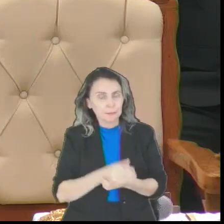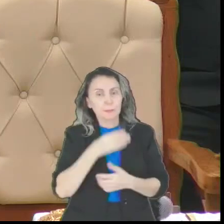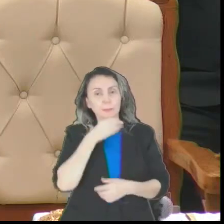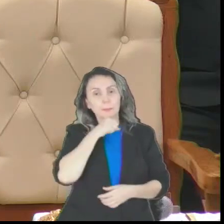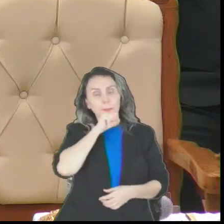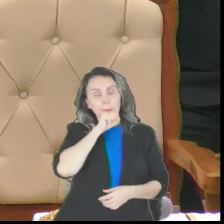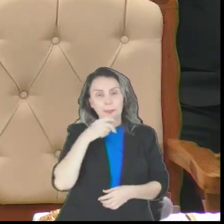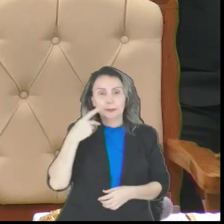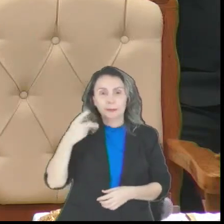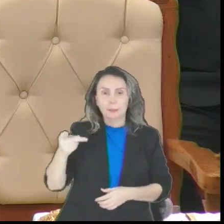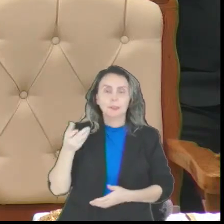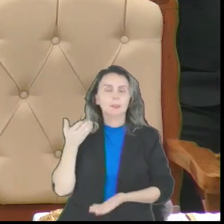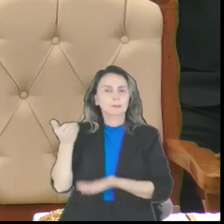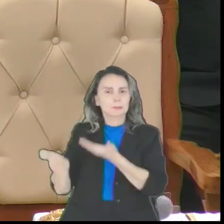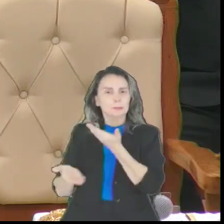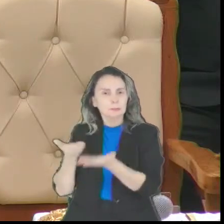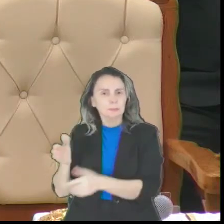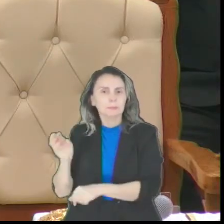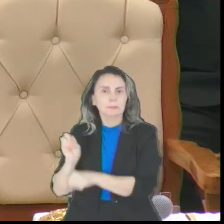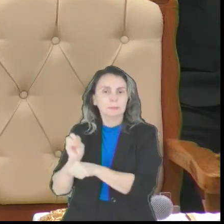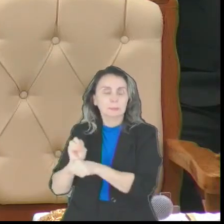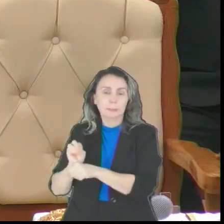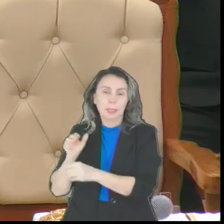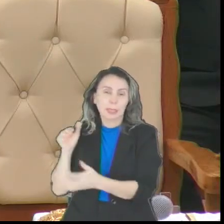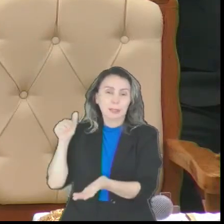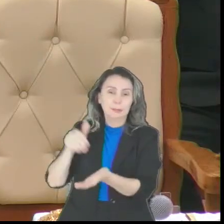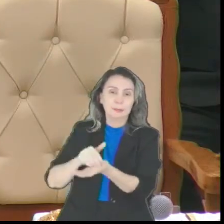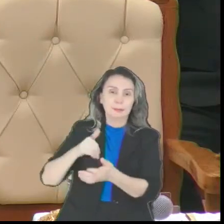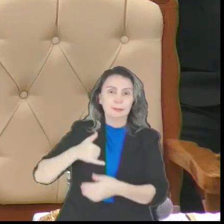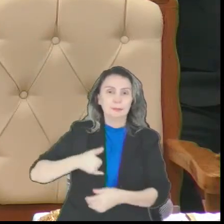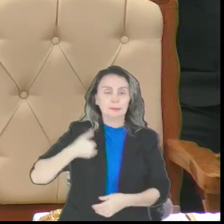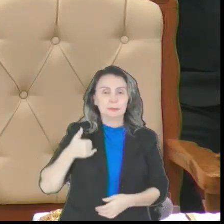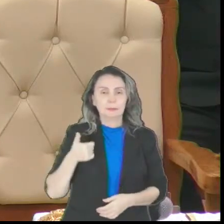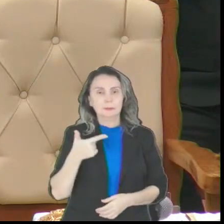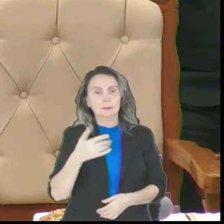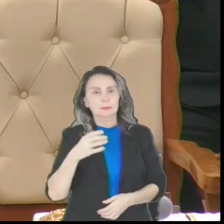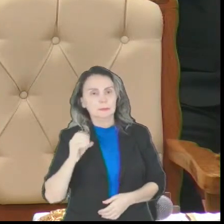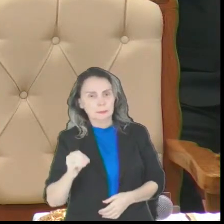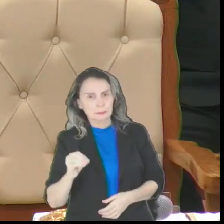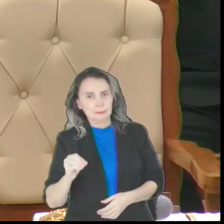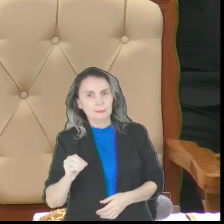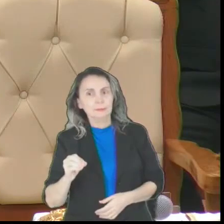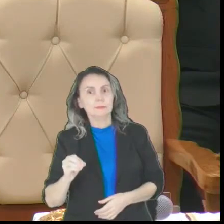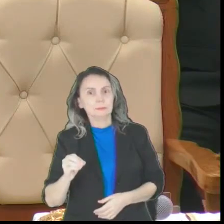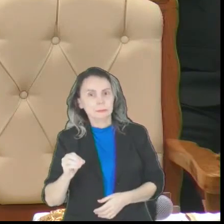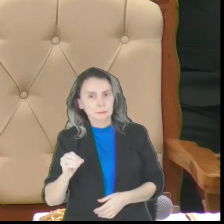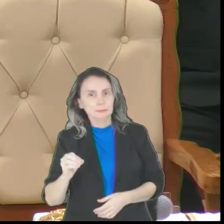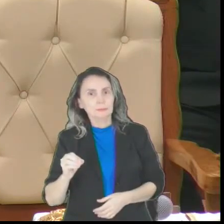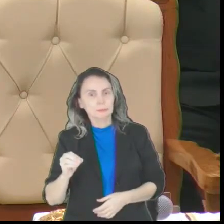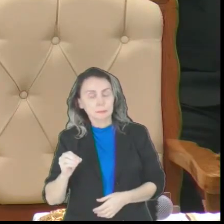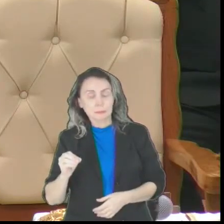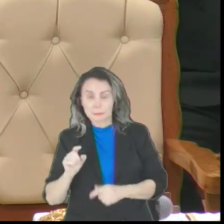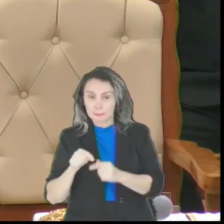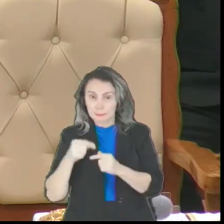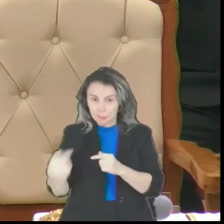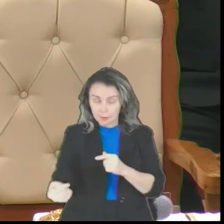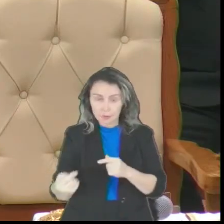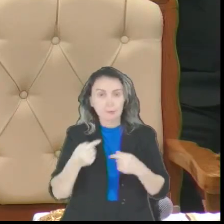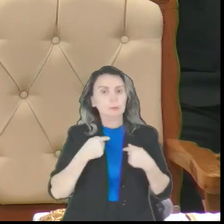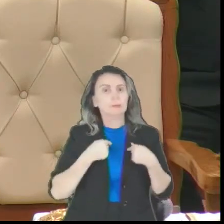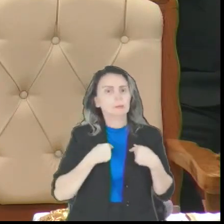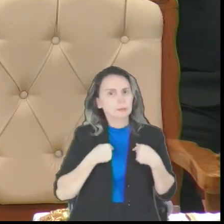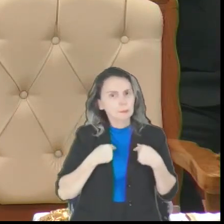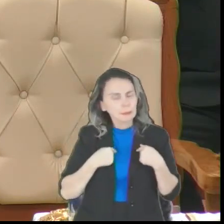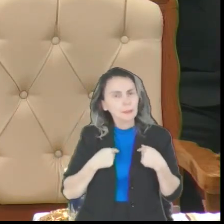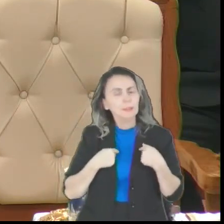até 20 anos, e dali para frente, eu tenho que mantê-la, irmãos. E olhe